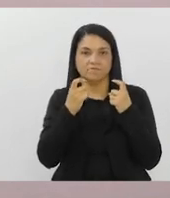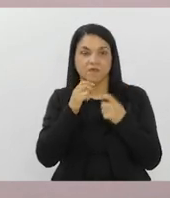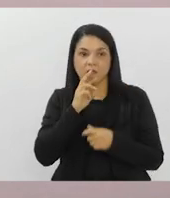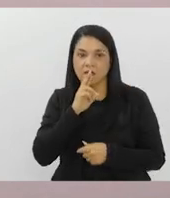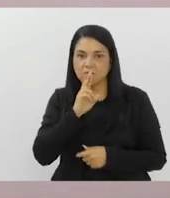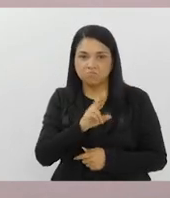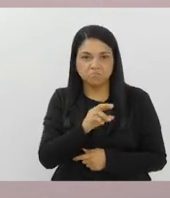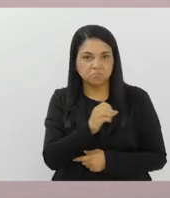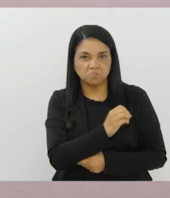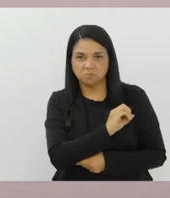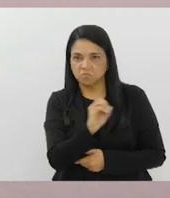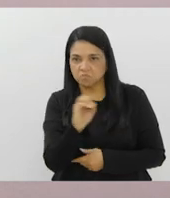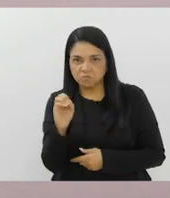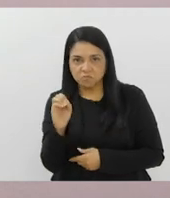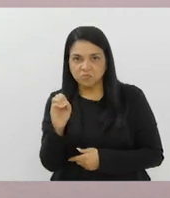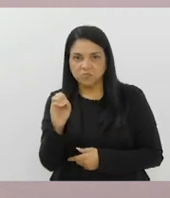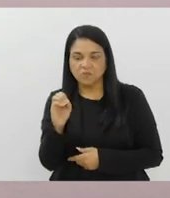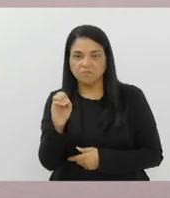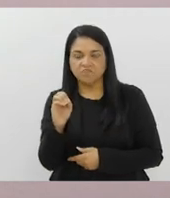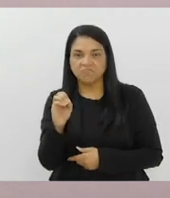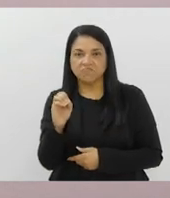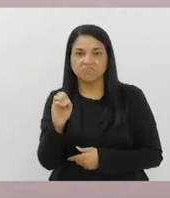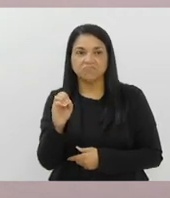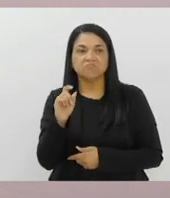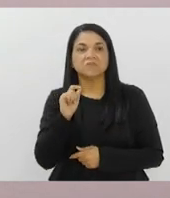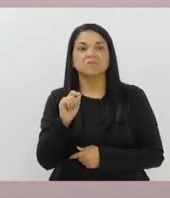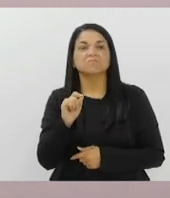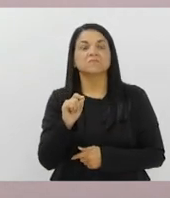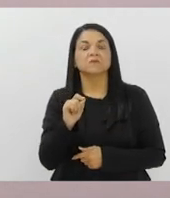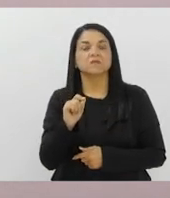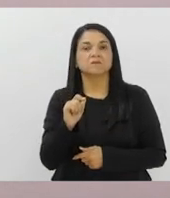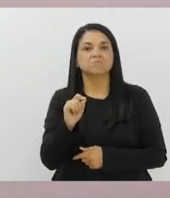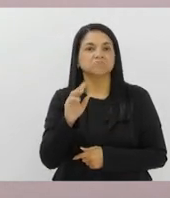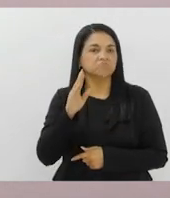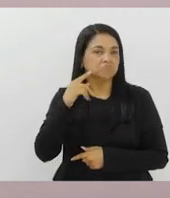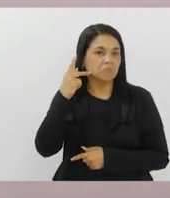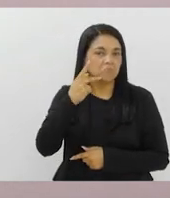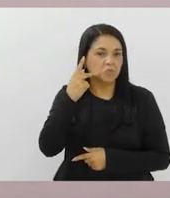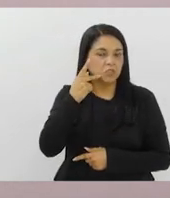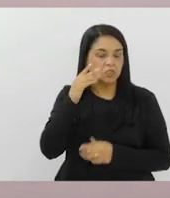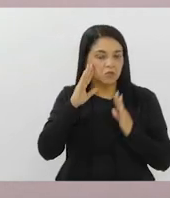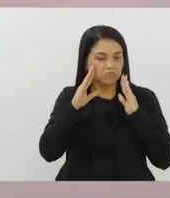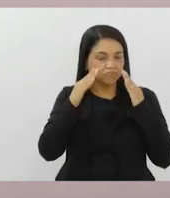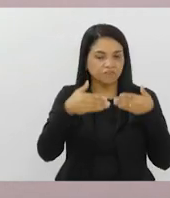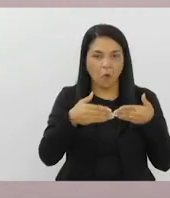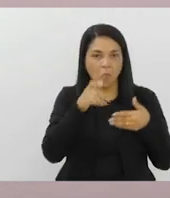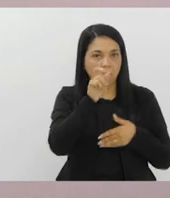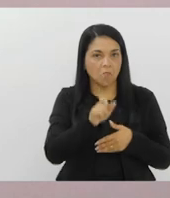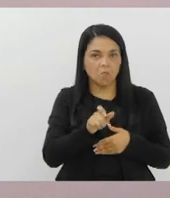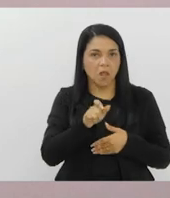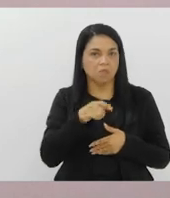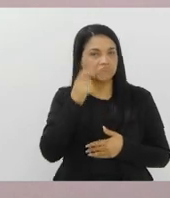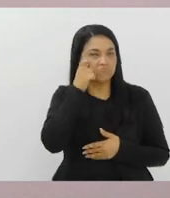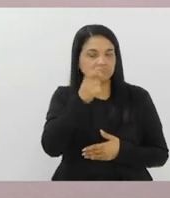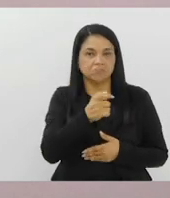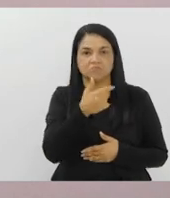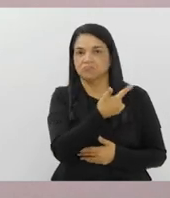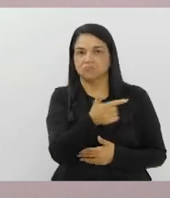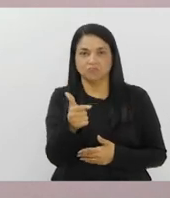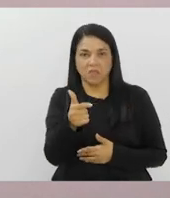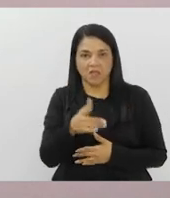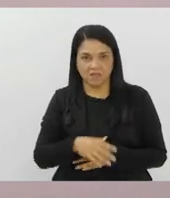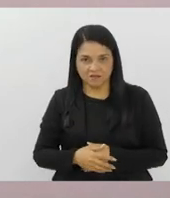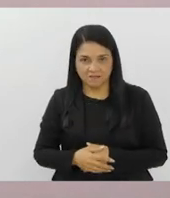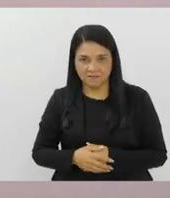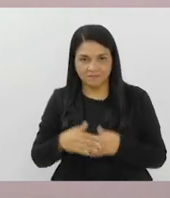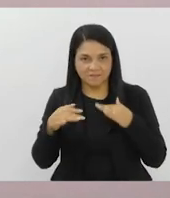muito sobre a não priorização dessas políticas voltadas às mulheres nas demais cidades